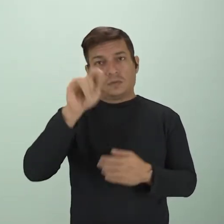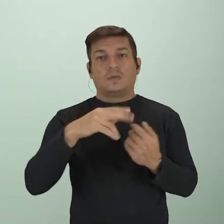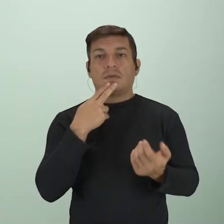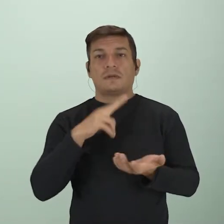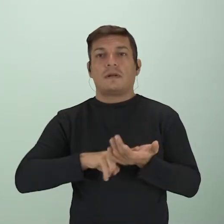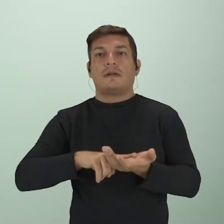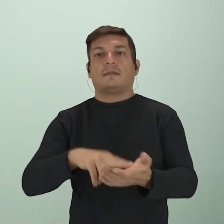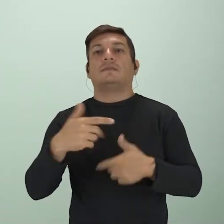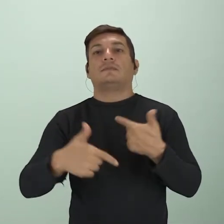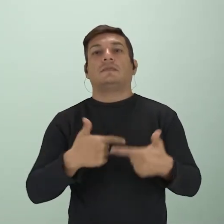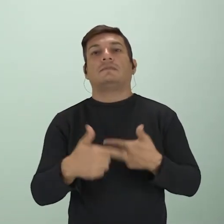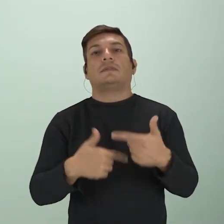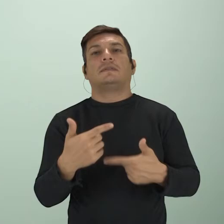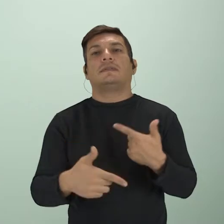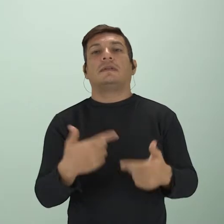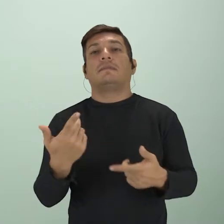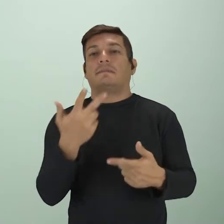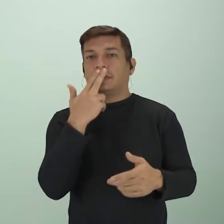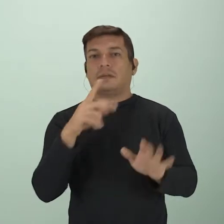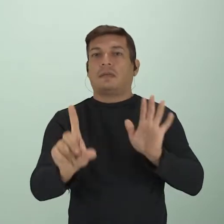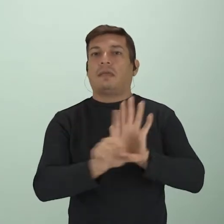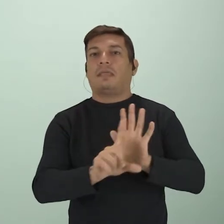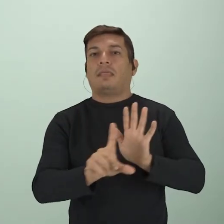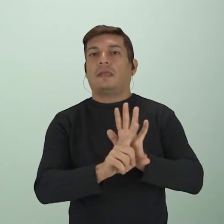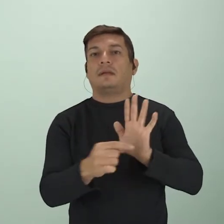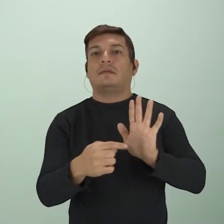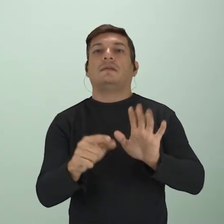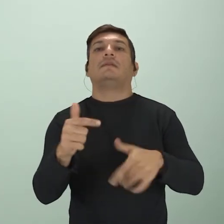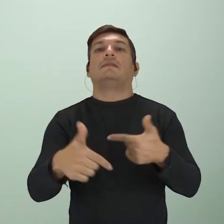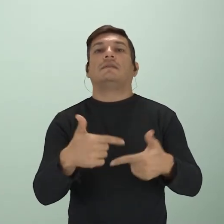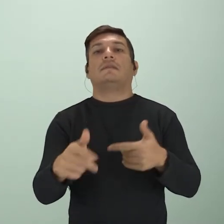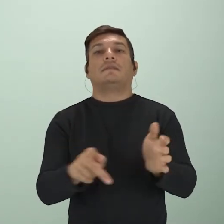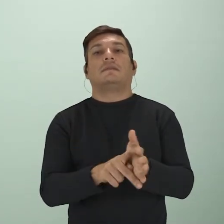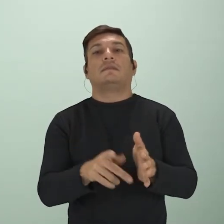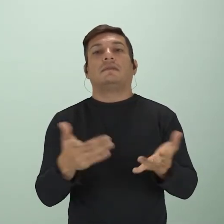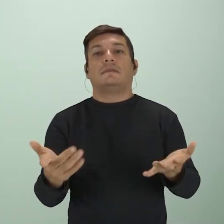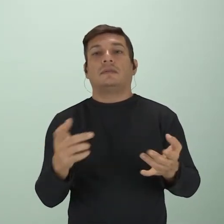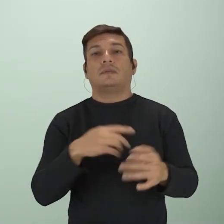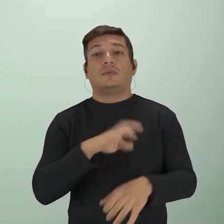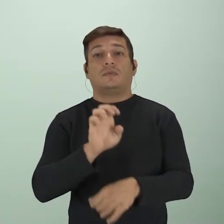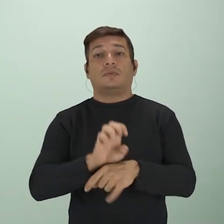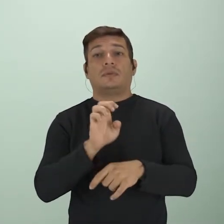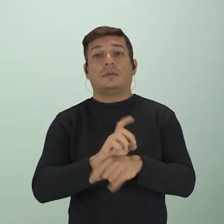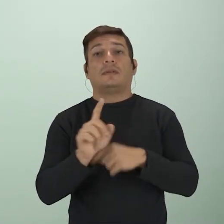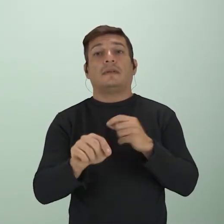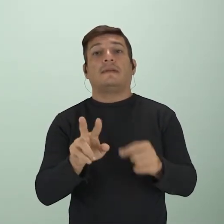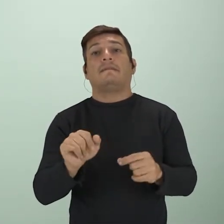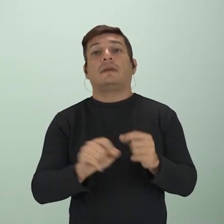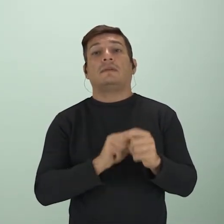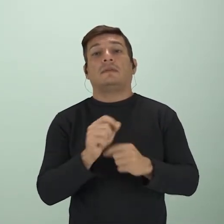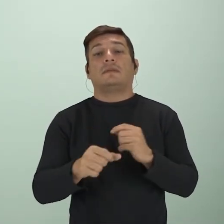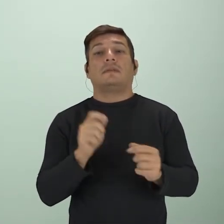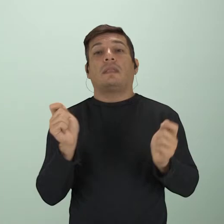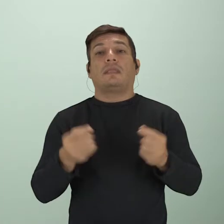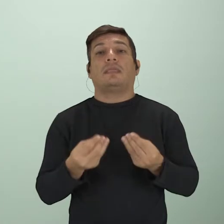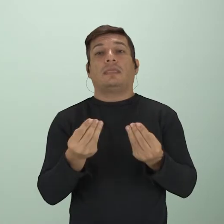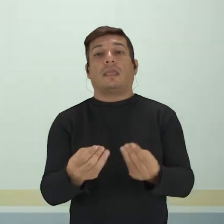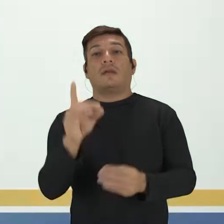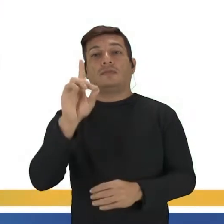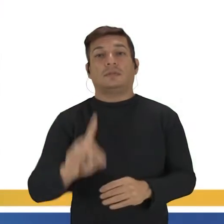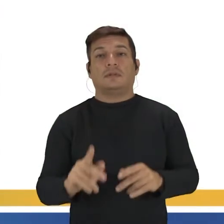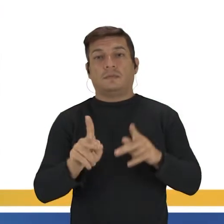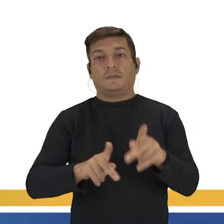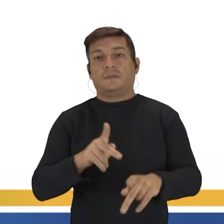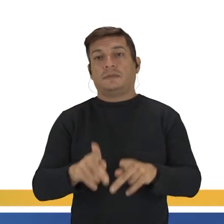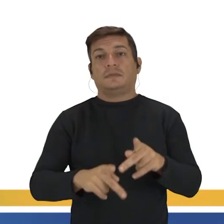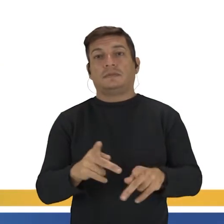do Trabalho, que seria uma espécie de legislação do trabalho. Então, o Estado é quem vai dar os direitos para a